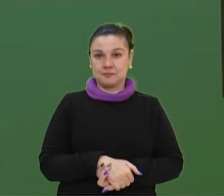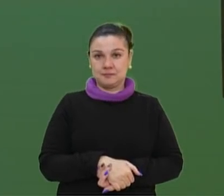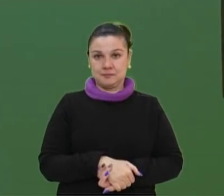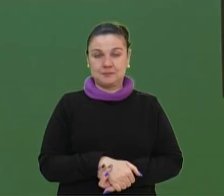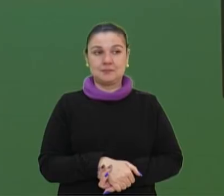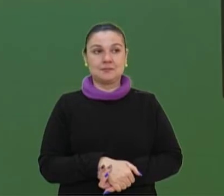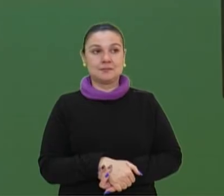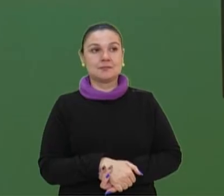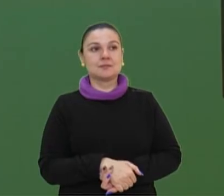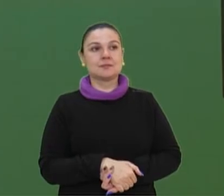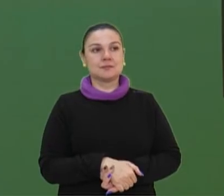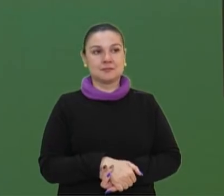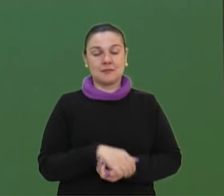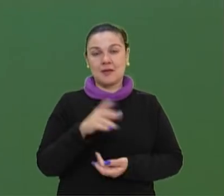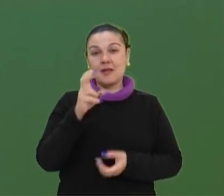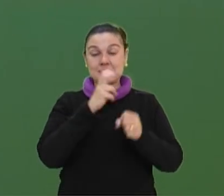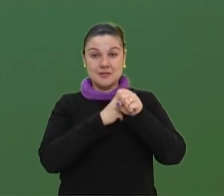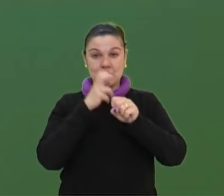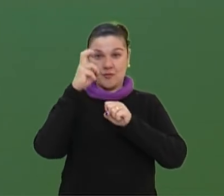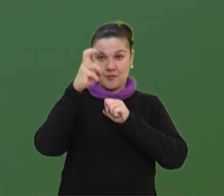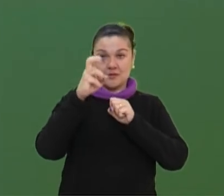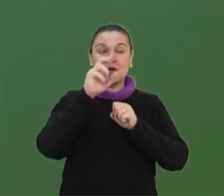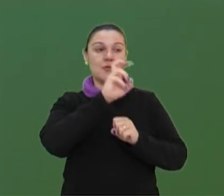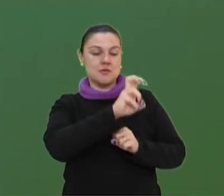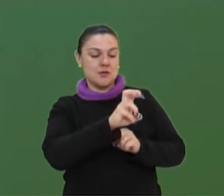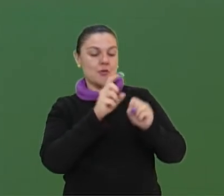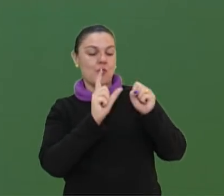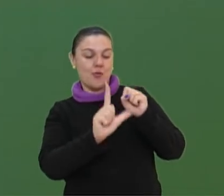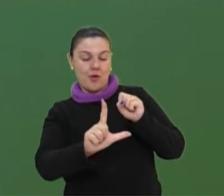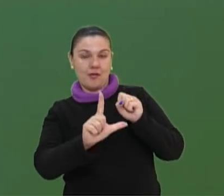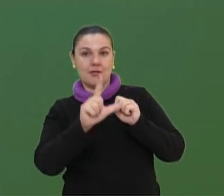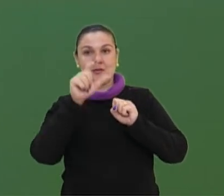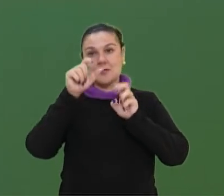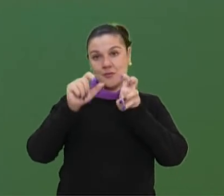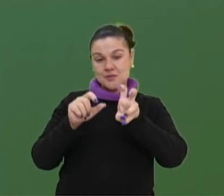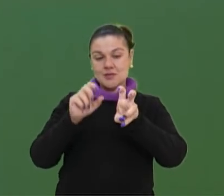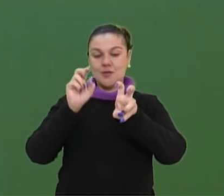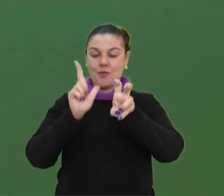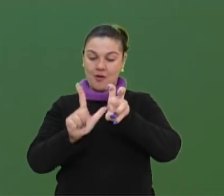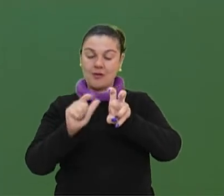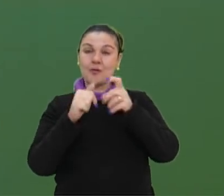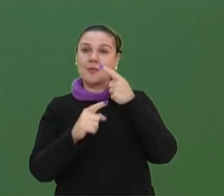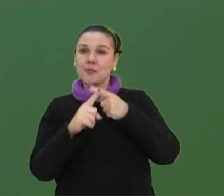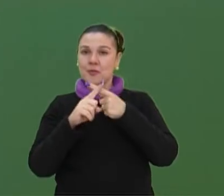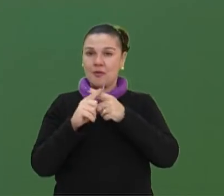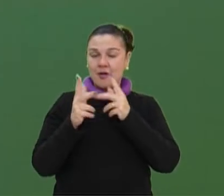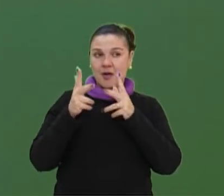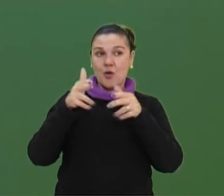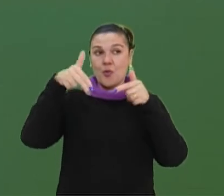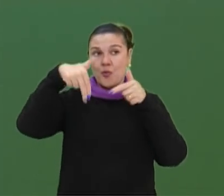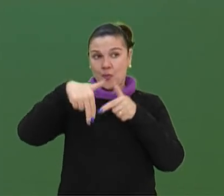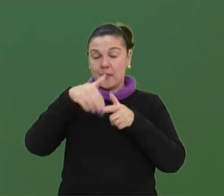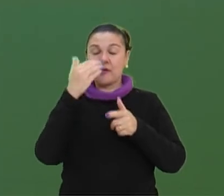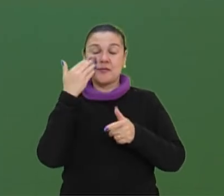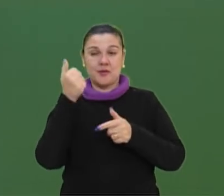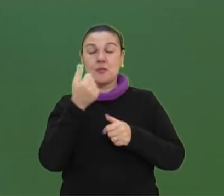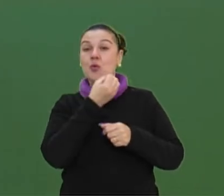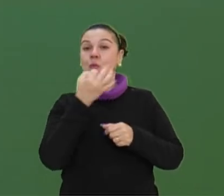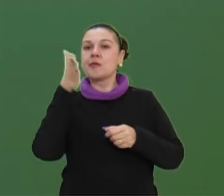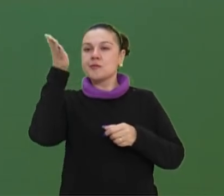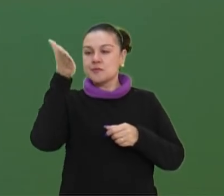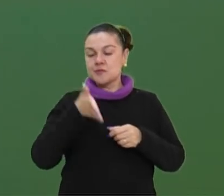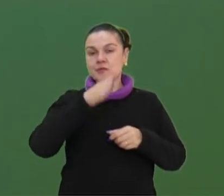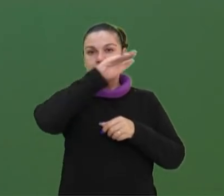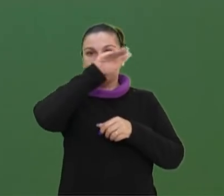5 vezes, né? Quíntuplo. Então, por isso que eu coloquei 5L igual. O N é a